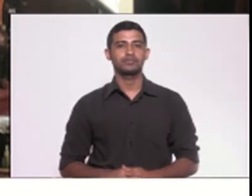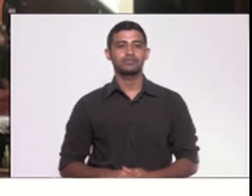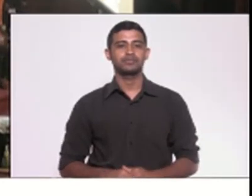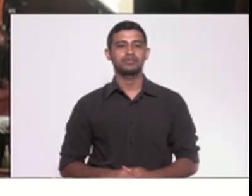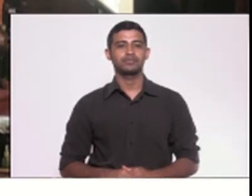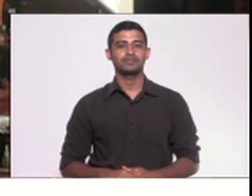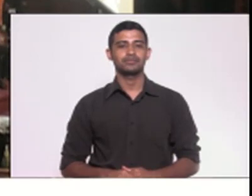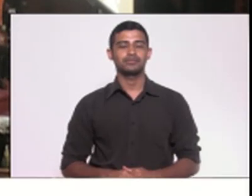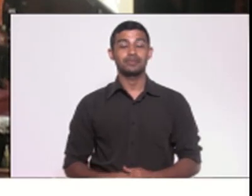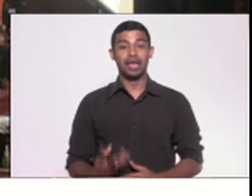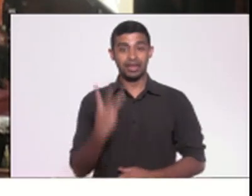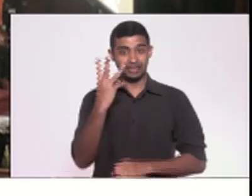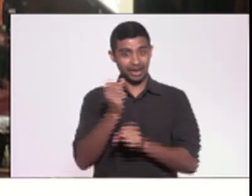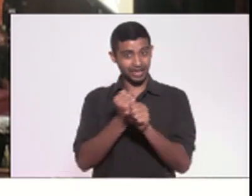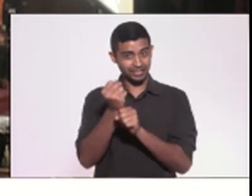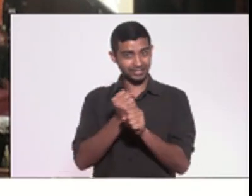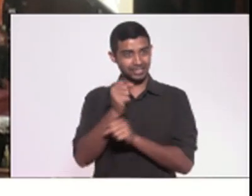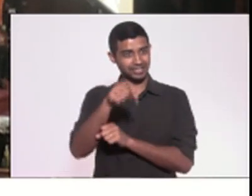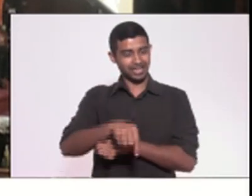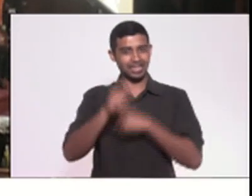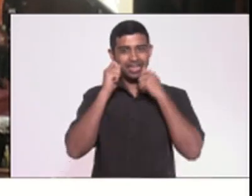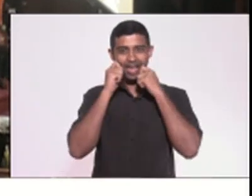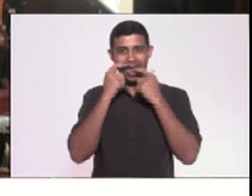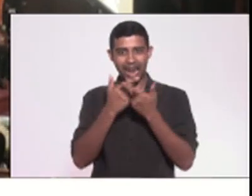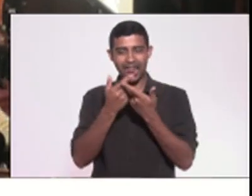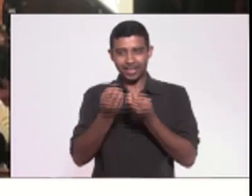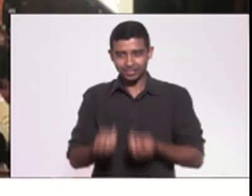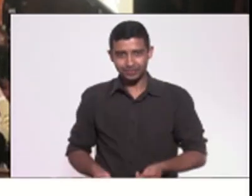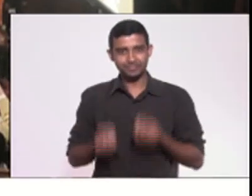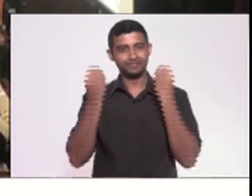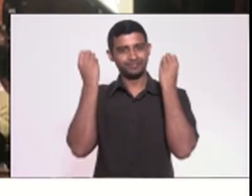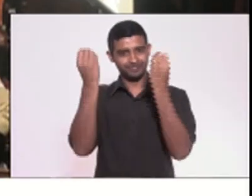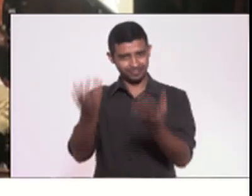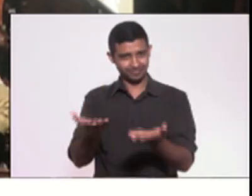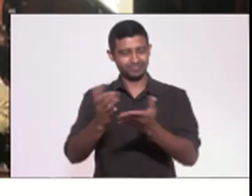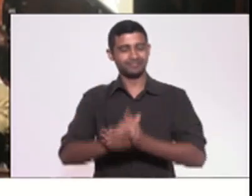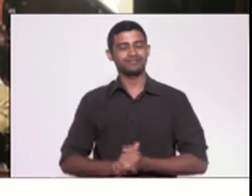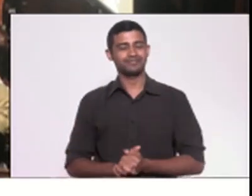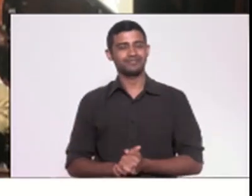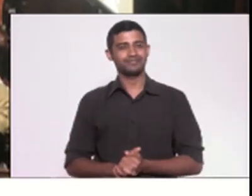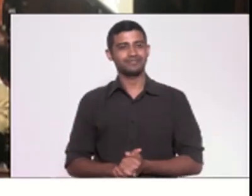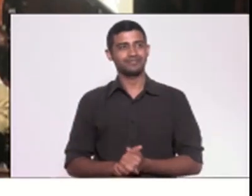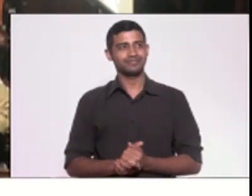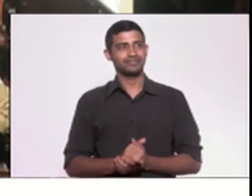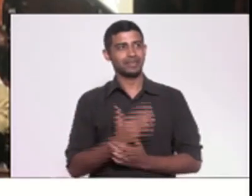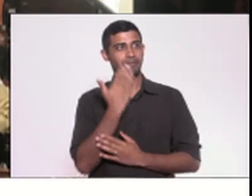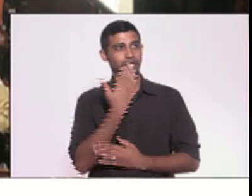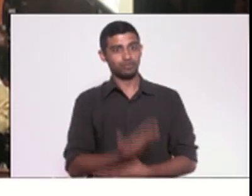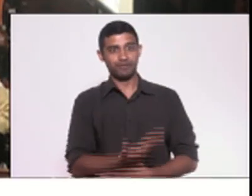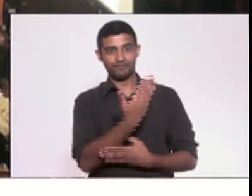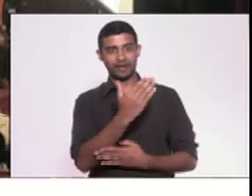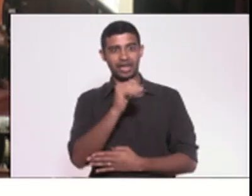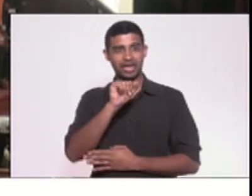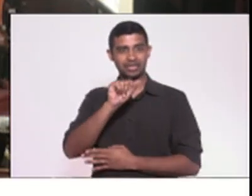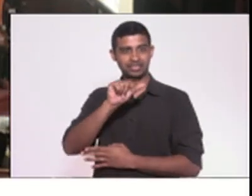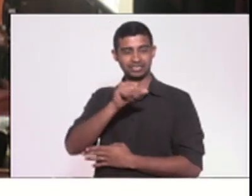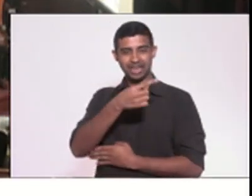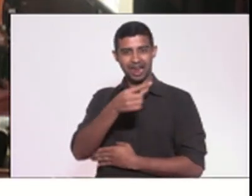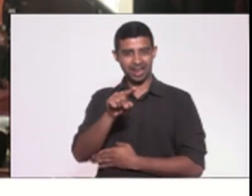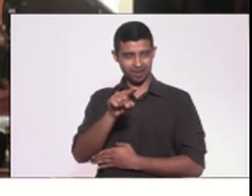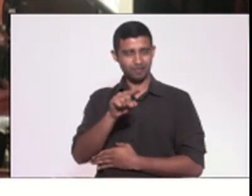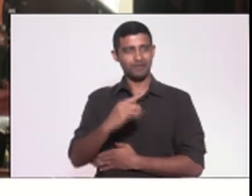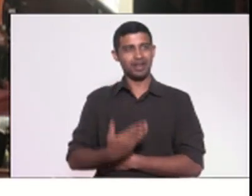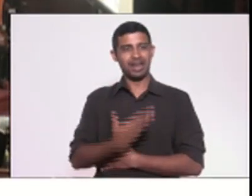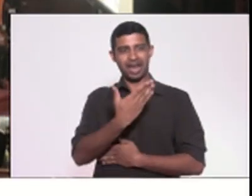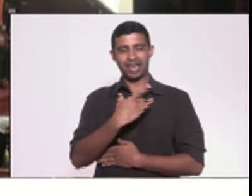Há uns 3 anos, a Alerj cedia aqui no plenário, quer dizer, na verdade, na Salão Nobre, a abertura da Semana Lixo Zero, e aqui